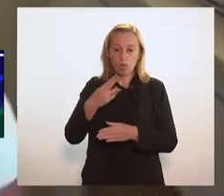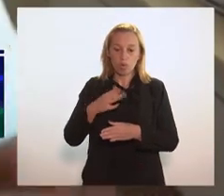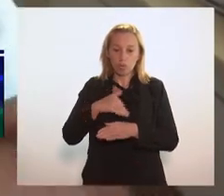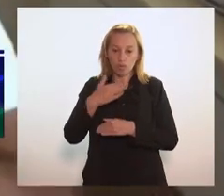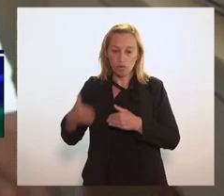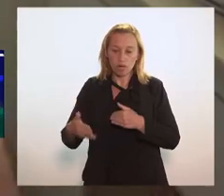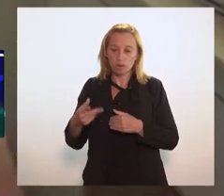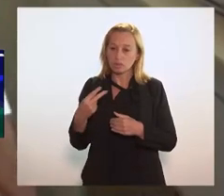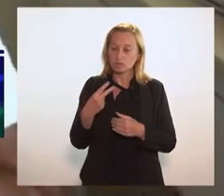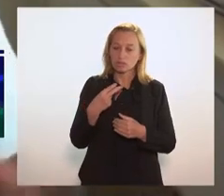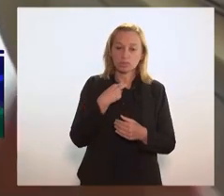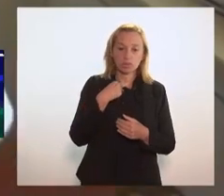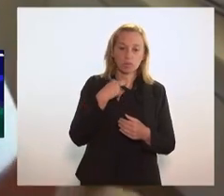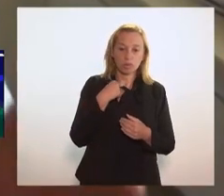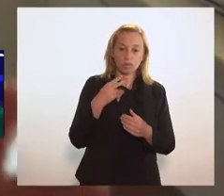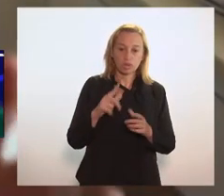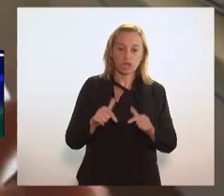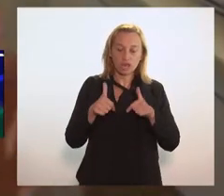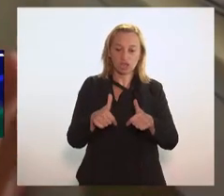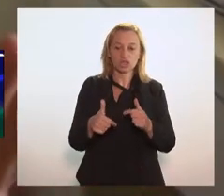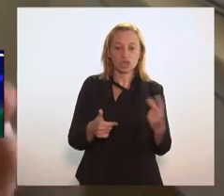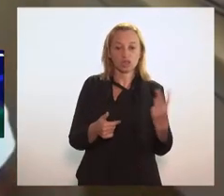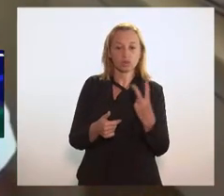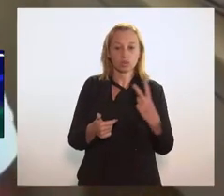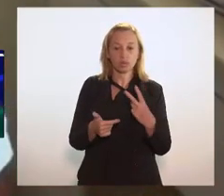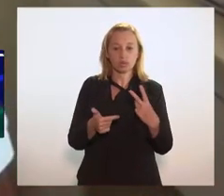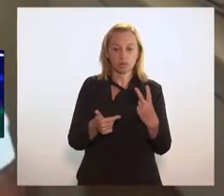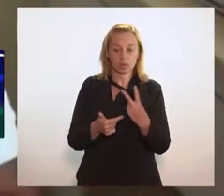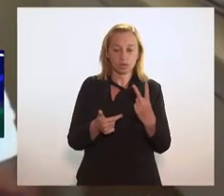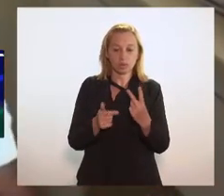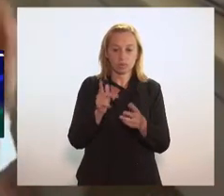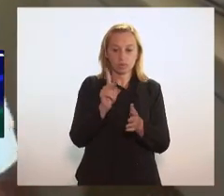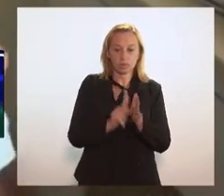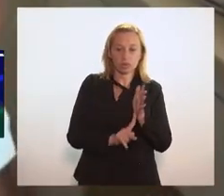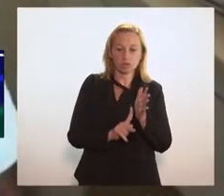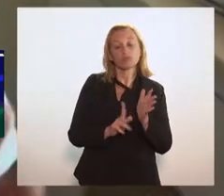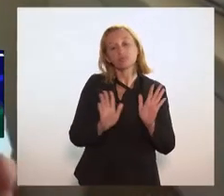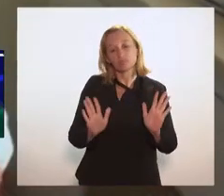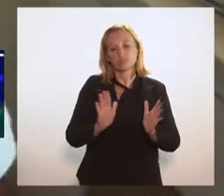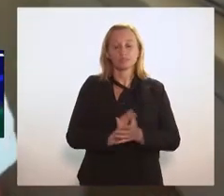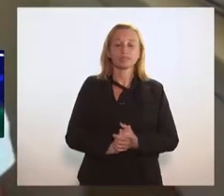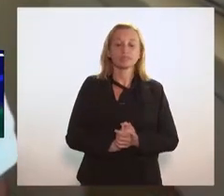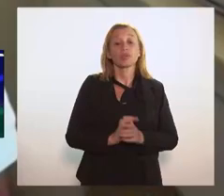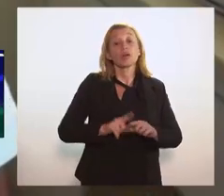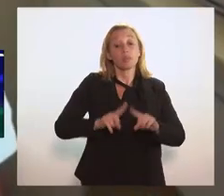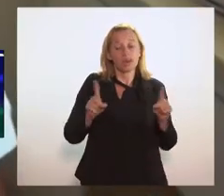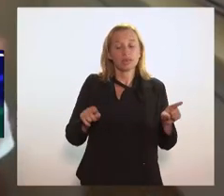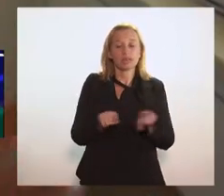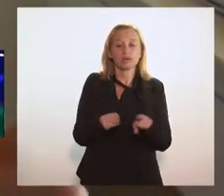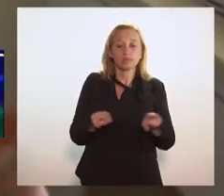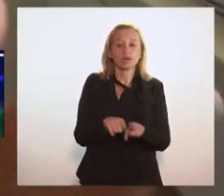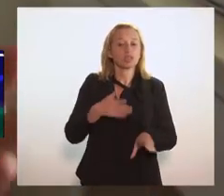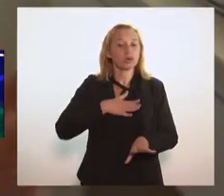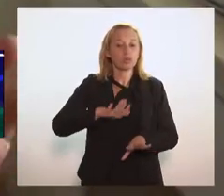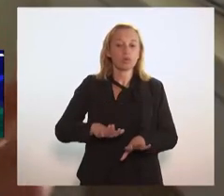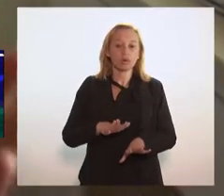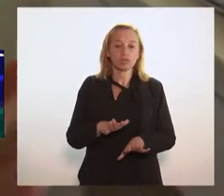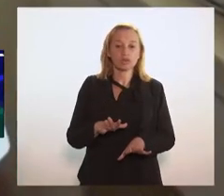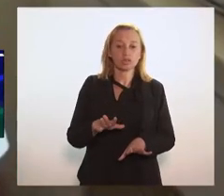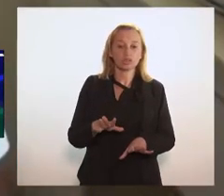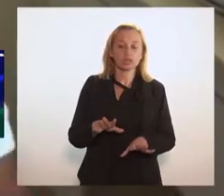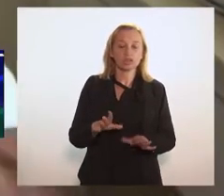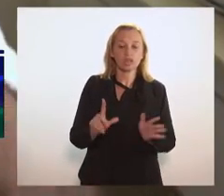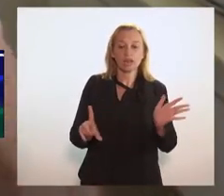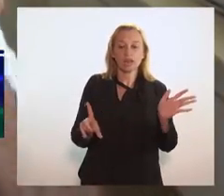duas colas. Eu sou divergente em relação a isso. Eu acho que pode as duas coisas. Mas também não gosto de ficar com a nossa